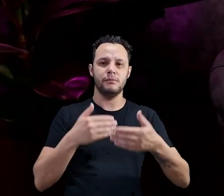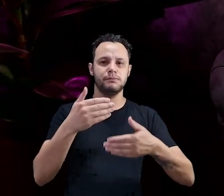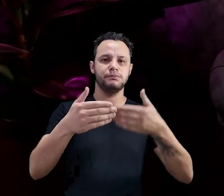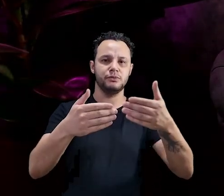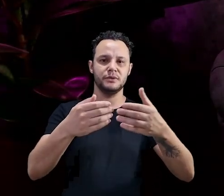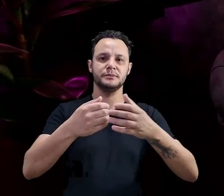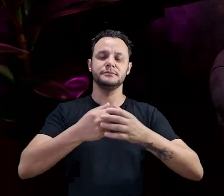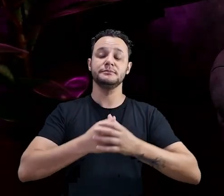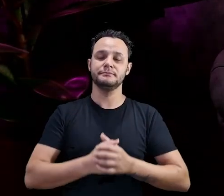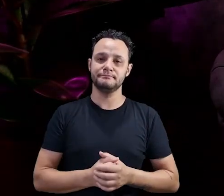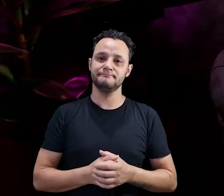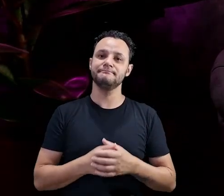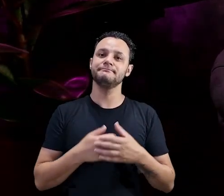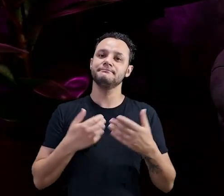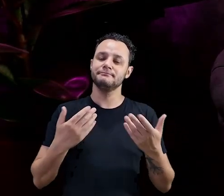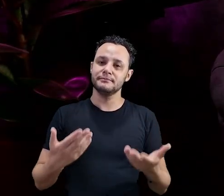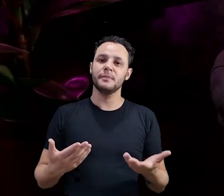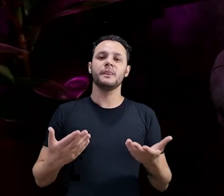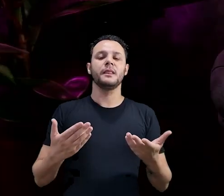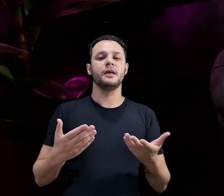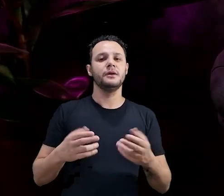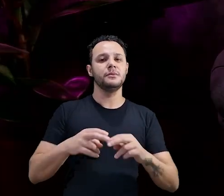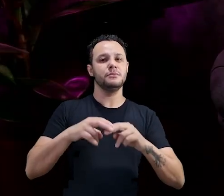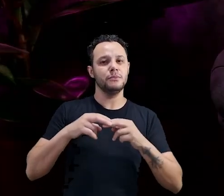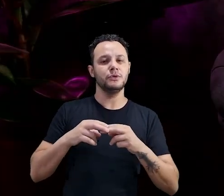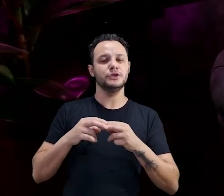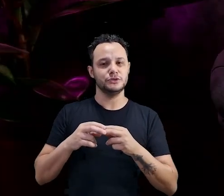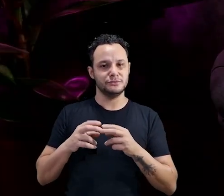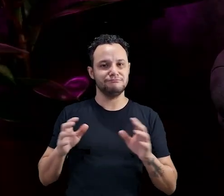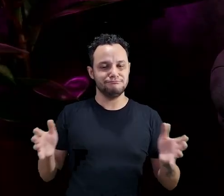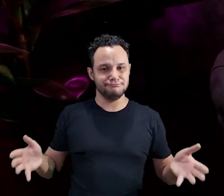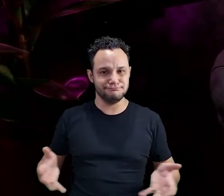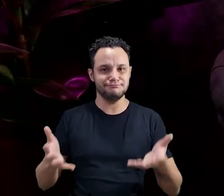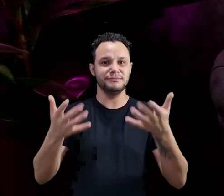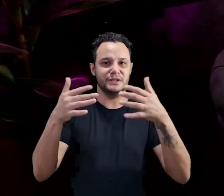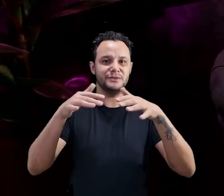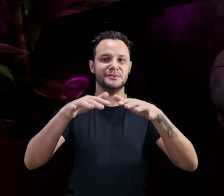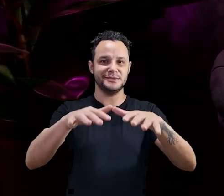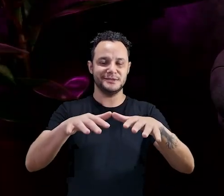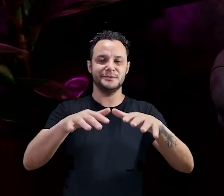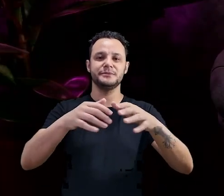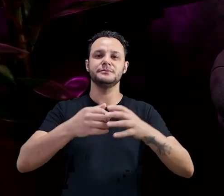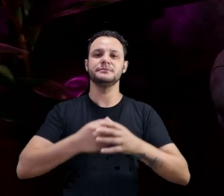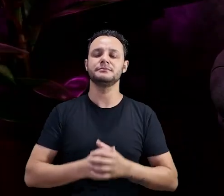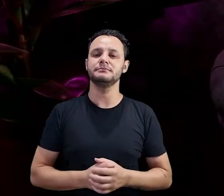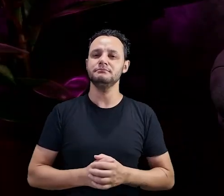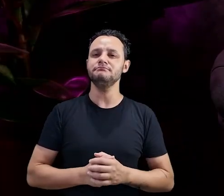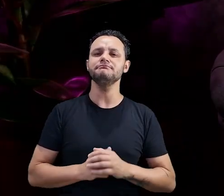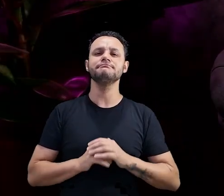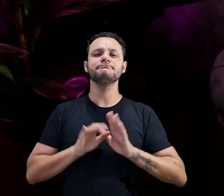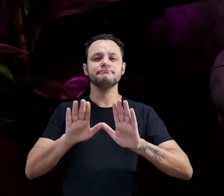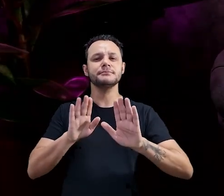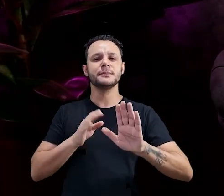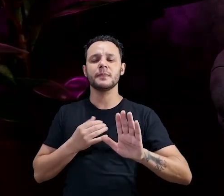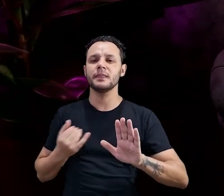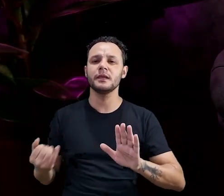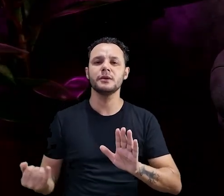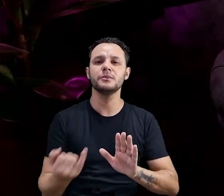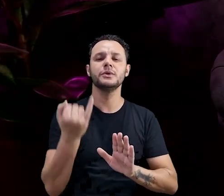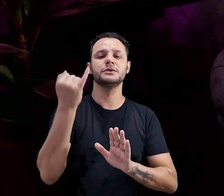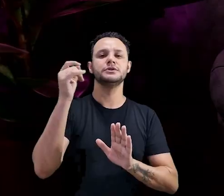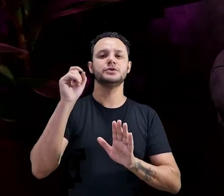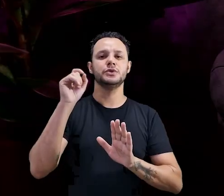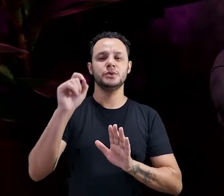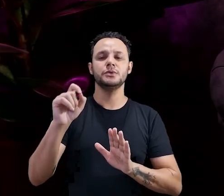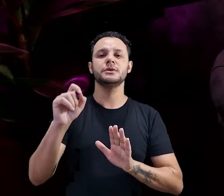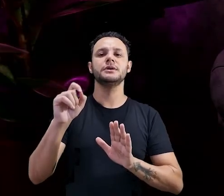desenvolver as necessidades dela. Então, é fundamental essa criação da cultura inclusiva. Uma coisa que é muito importante para criar